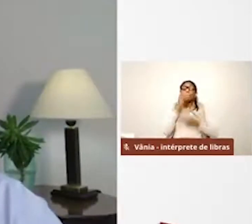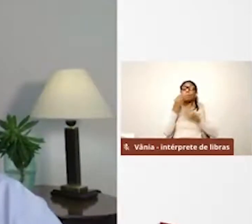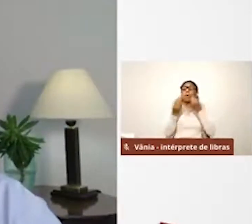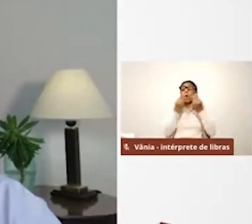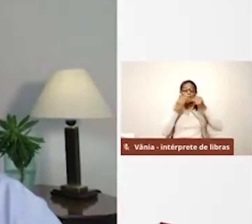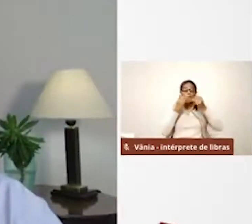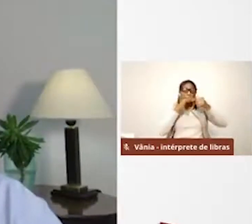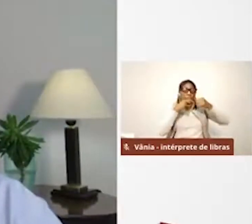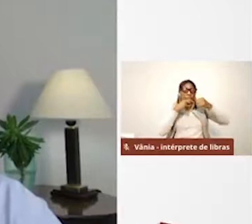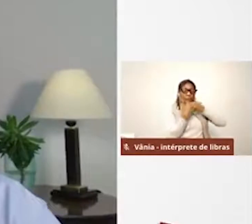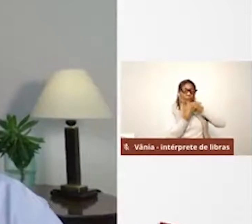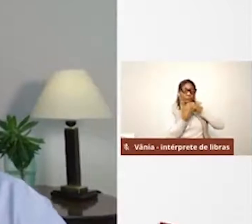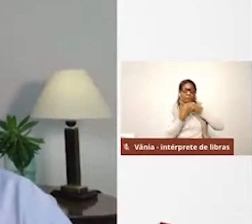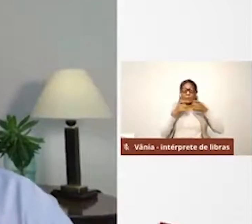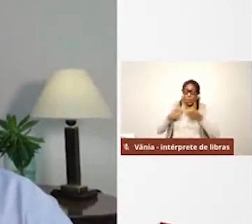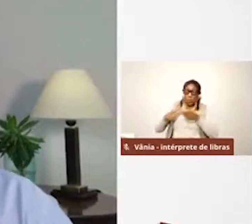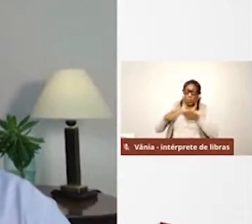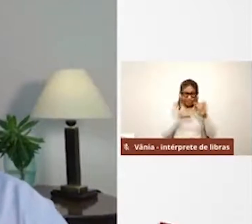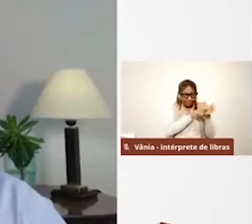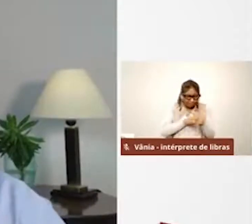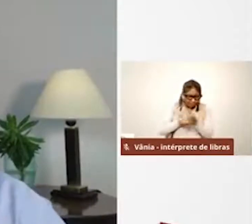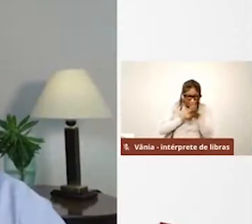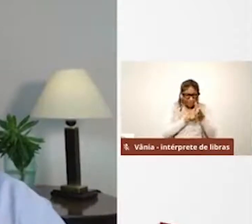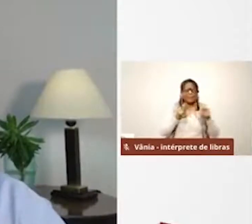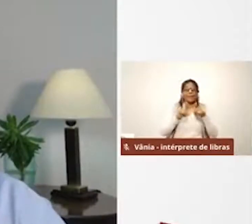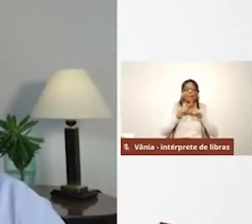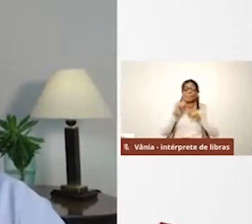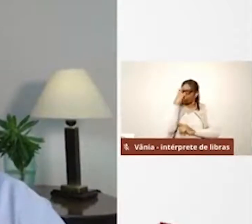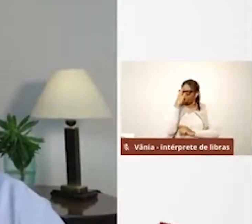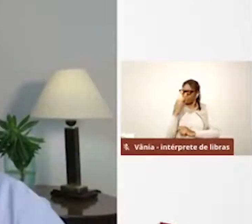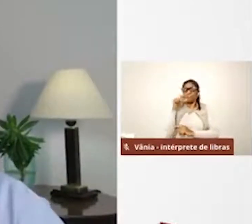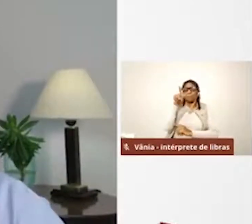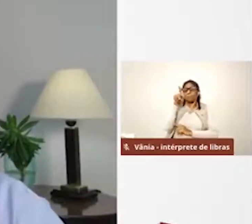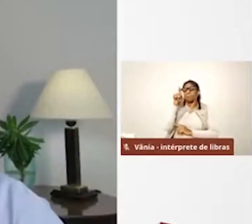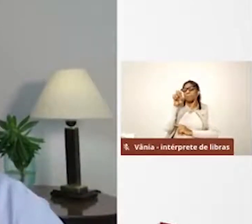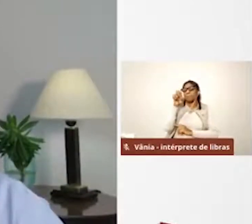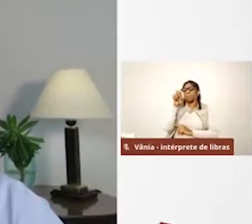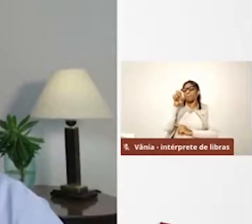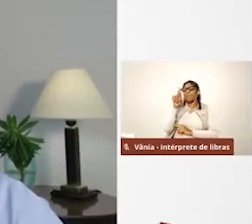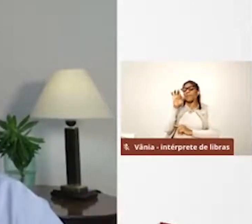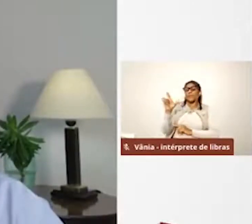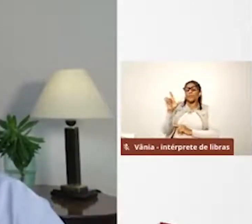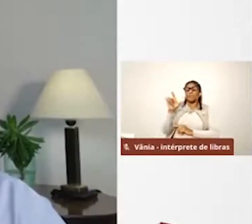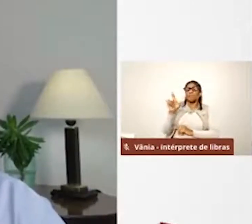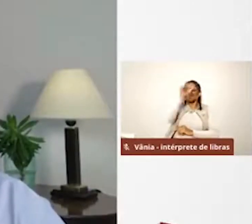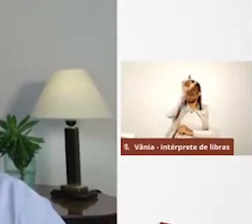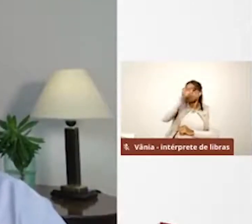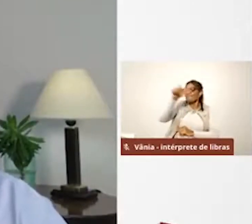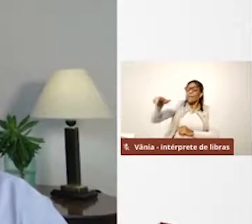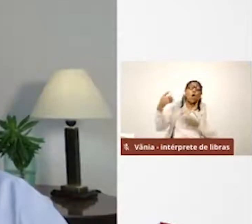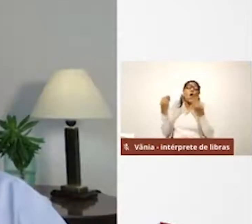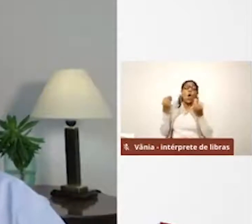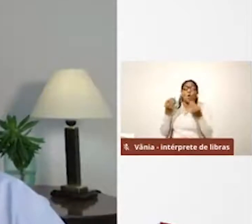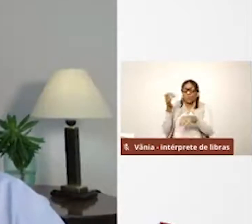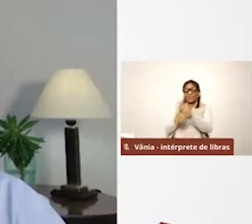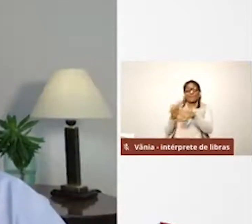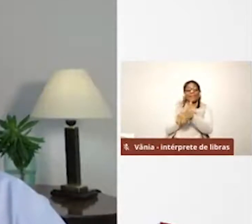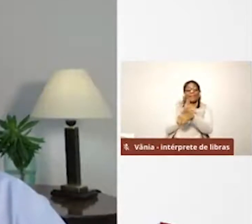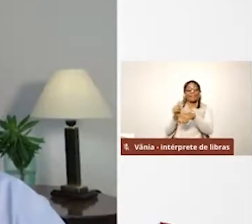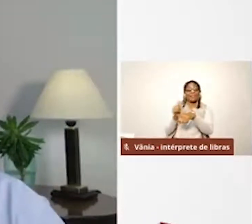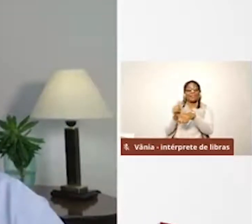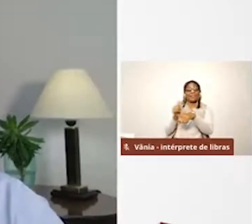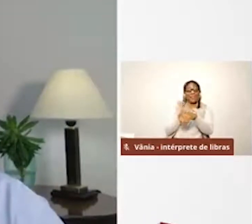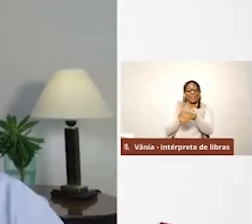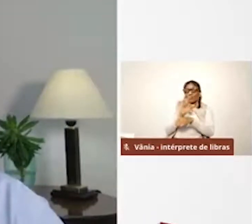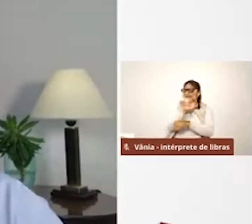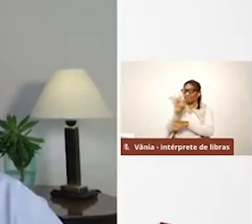um perfil dos casos confirmados por Covid, direcionando melhor as estratégias do distanciamento, e também reduzir,